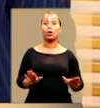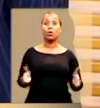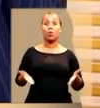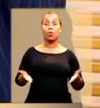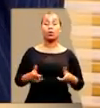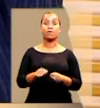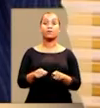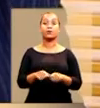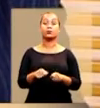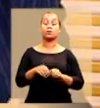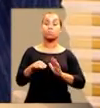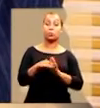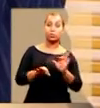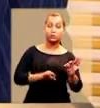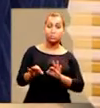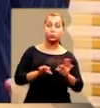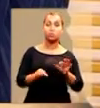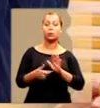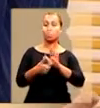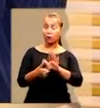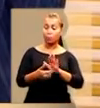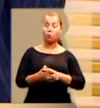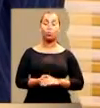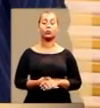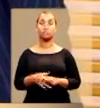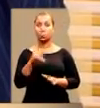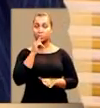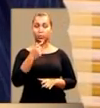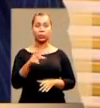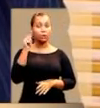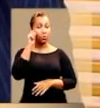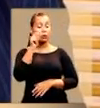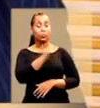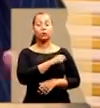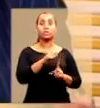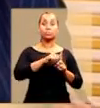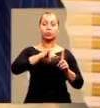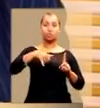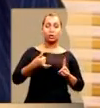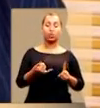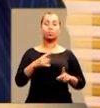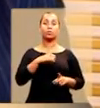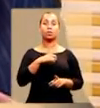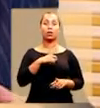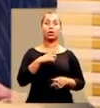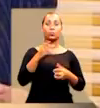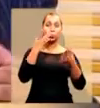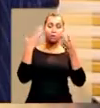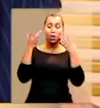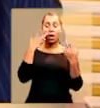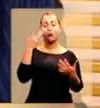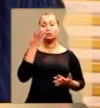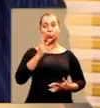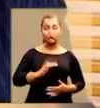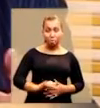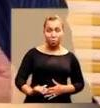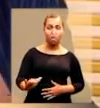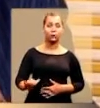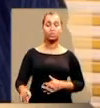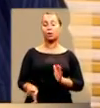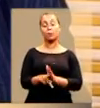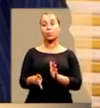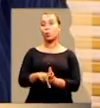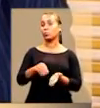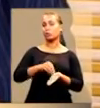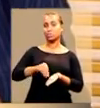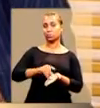Vamos fazer um agora para esses projetos, para mostras. Por exemplo, nós temos em Rio Preto, desde janeiro, tem aí o teatro infantil, que não é um evento